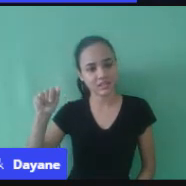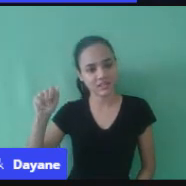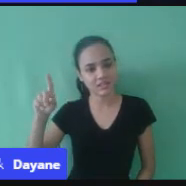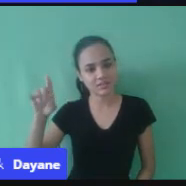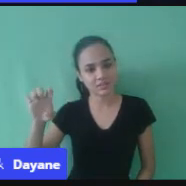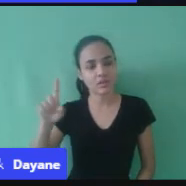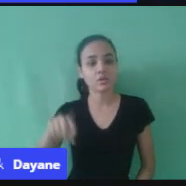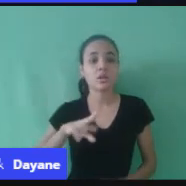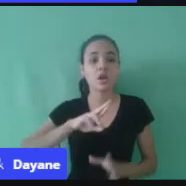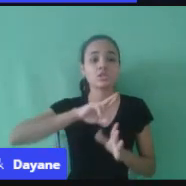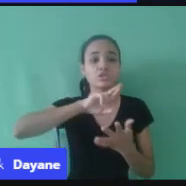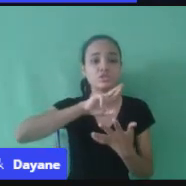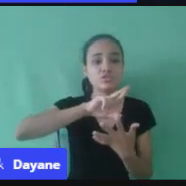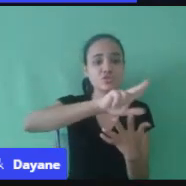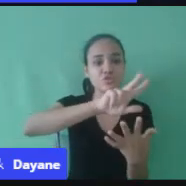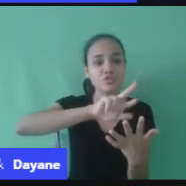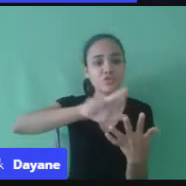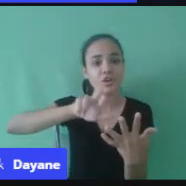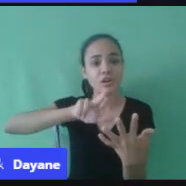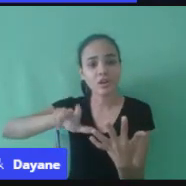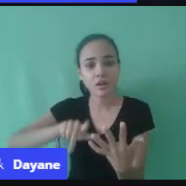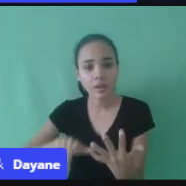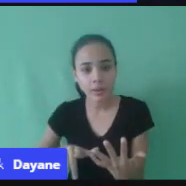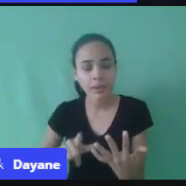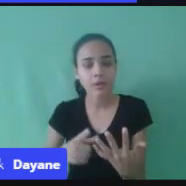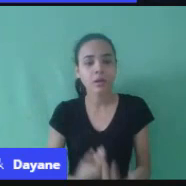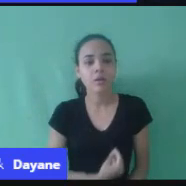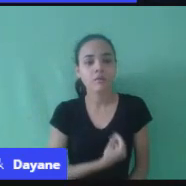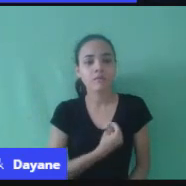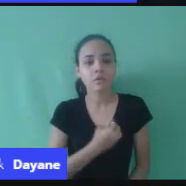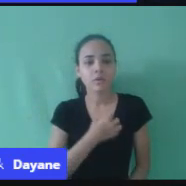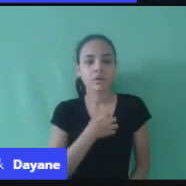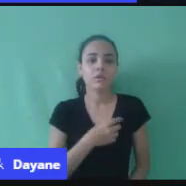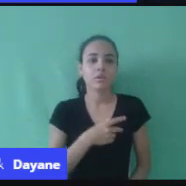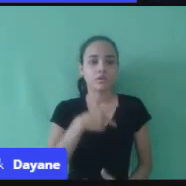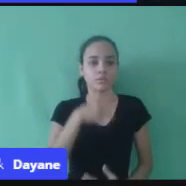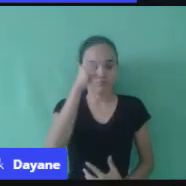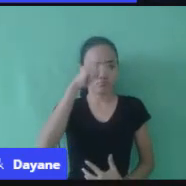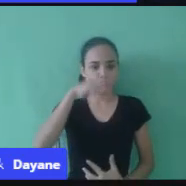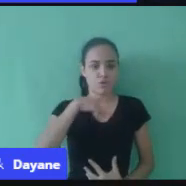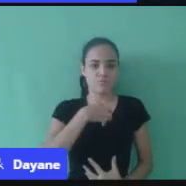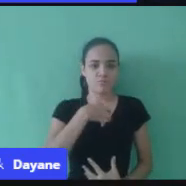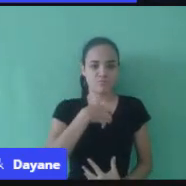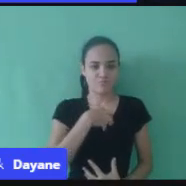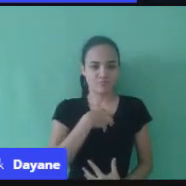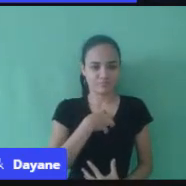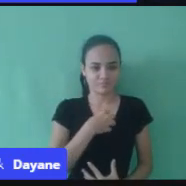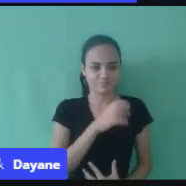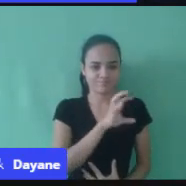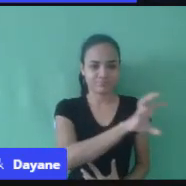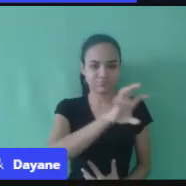nada mais faz que lembrarmos que a sociedade não é uma rede